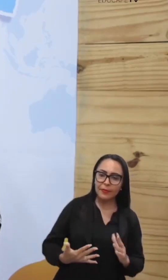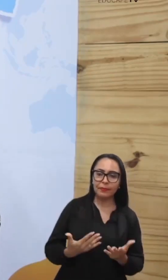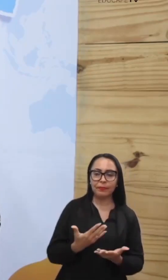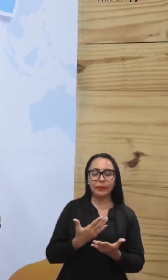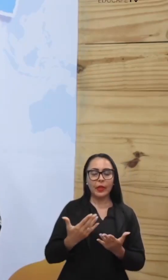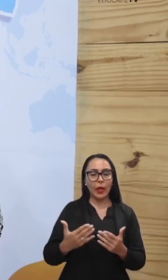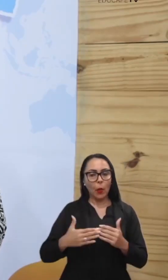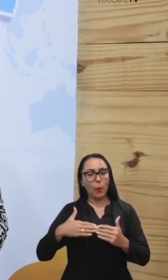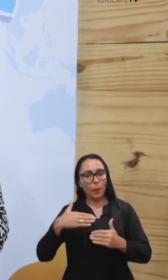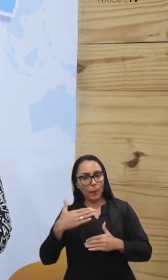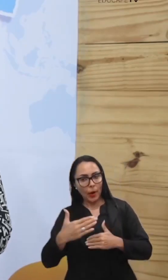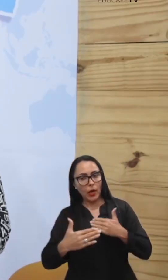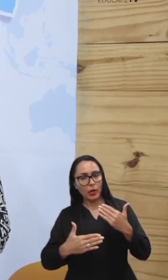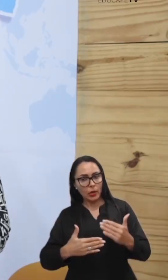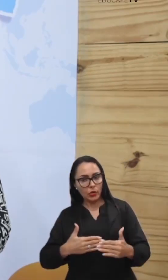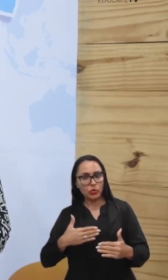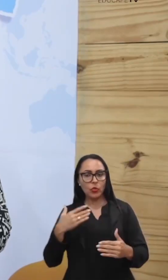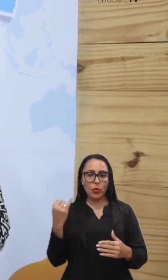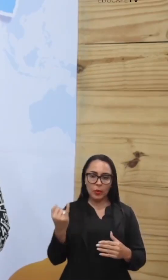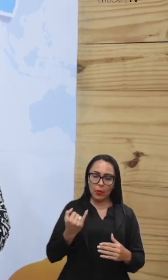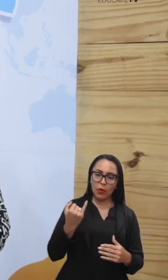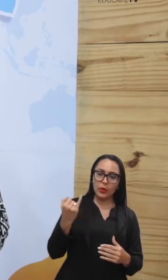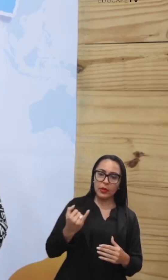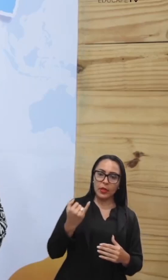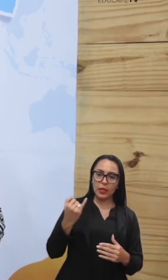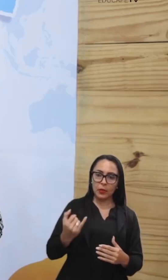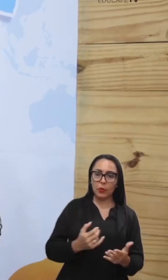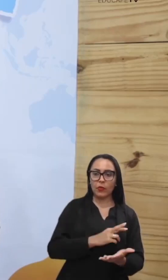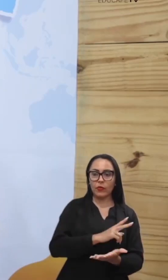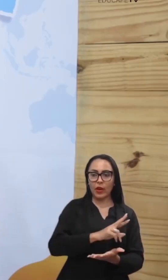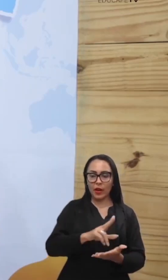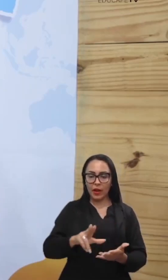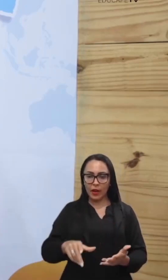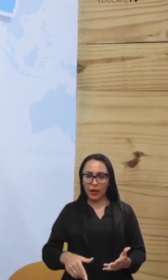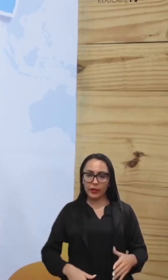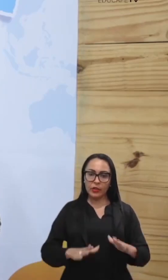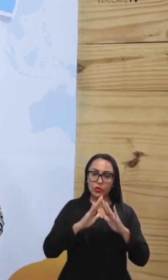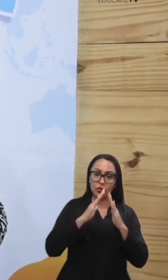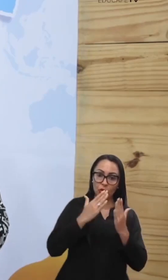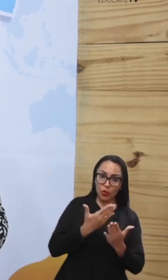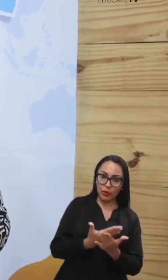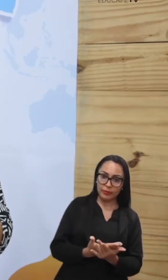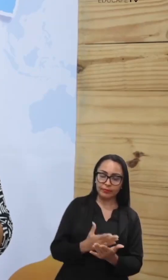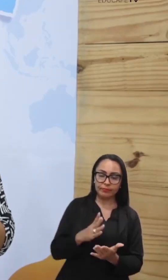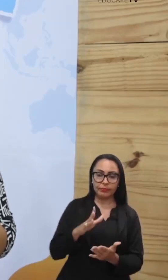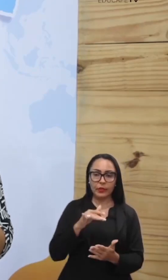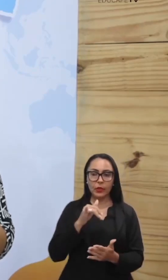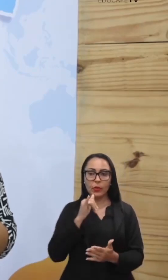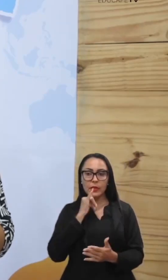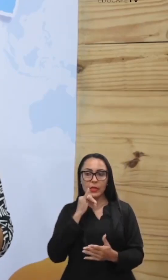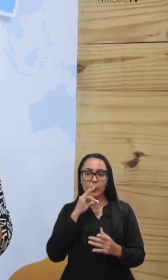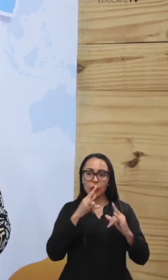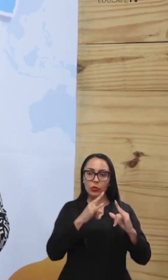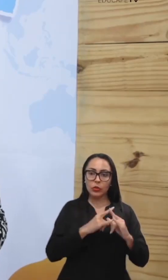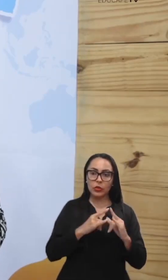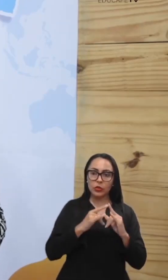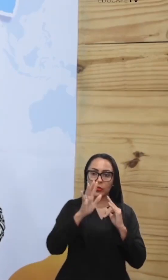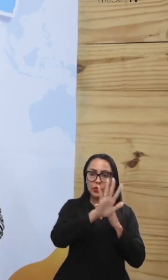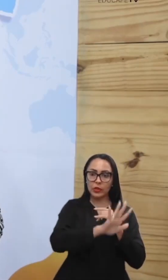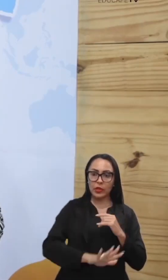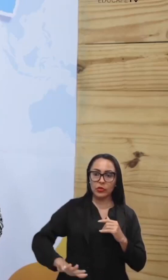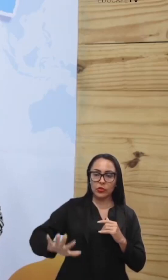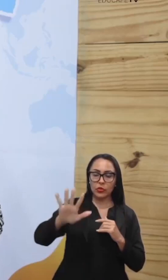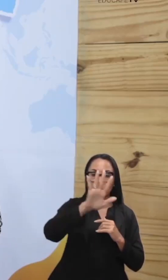um passo que tende a ser trilhado por muitas outras escolas, a exemplo do Instituto Nacional de Educação